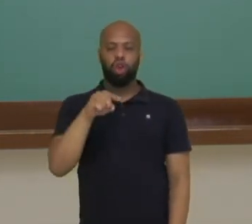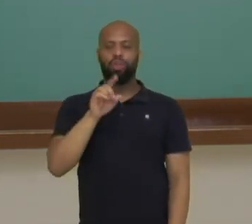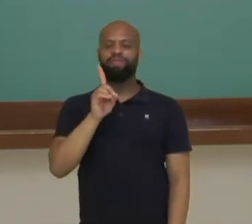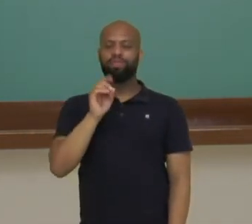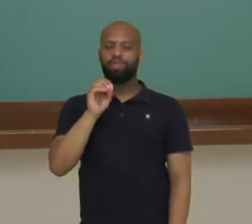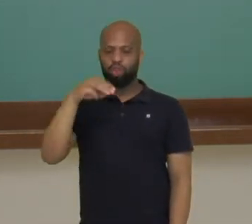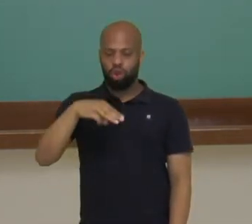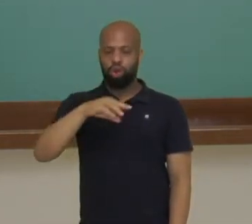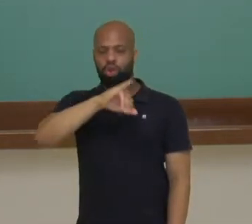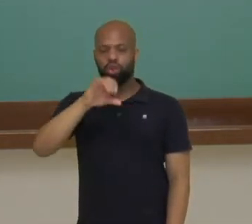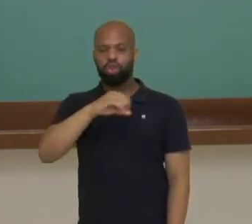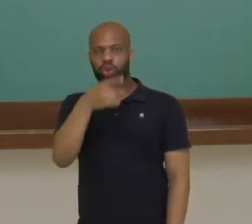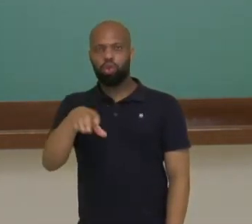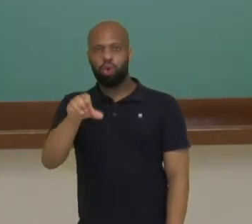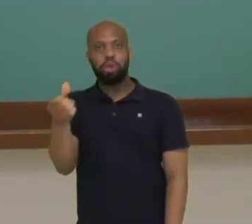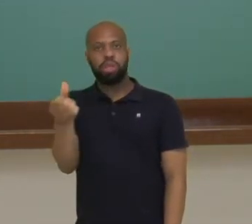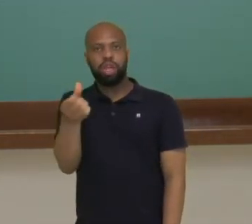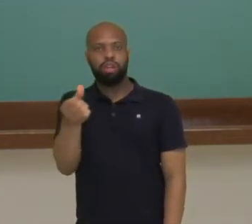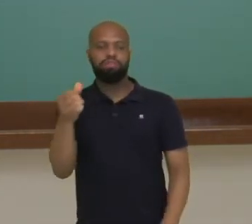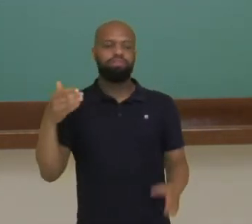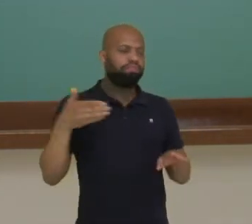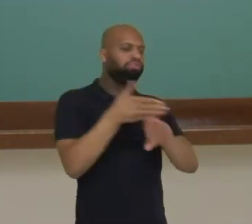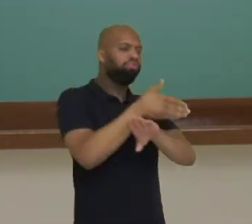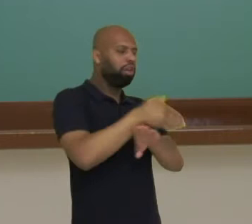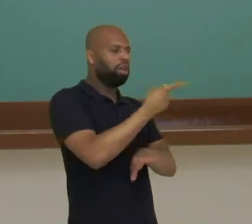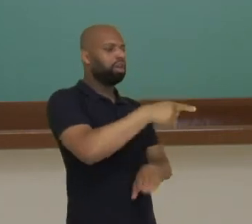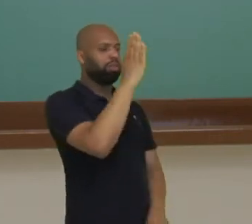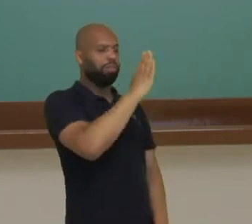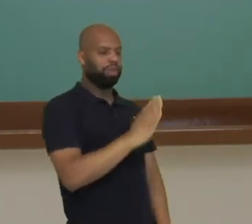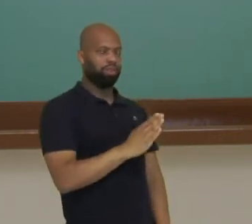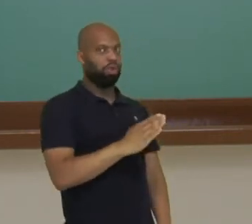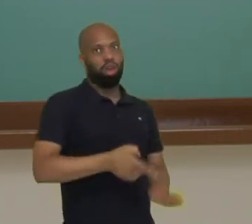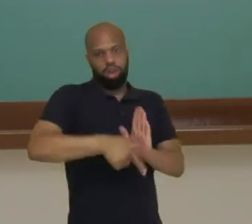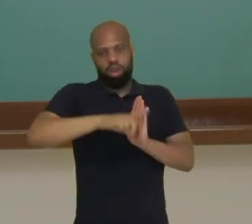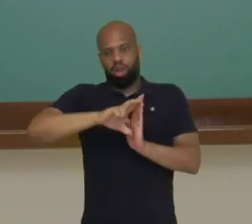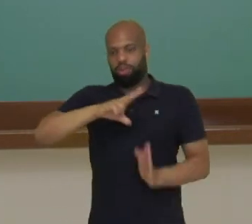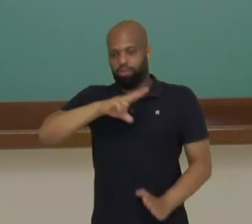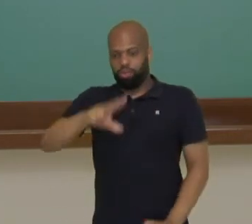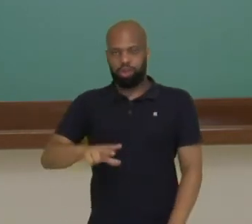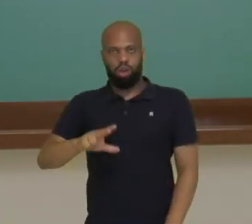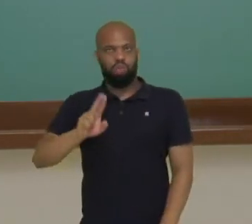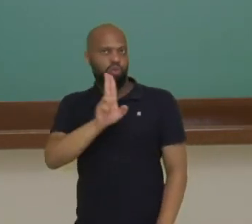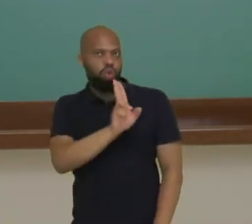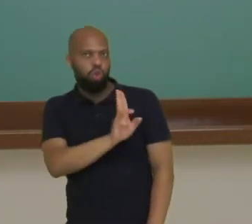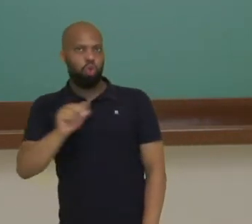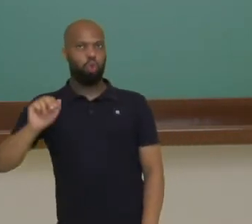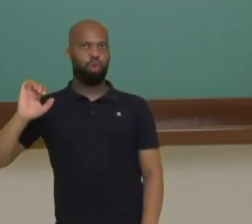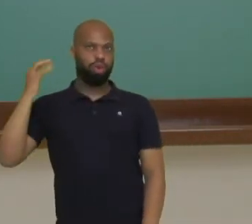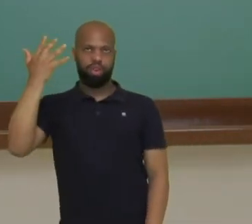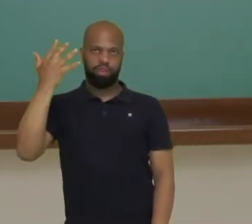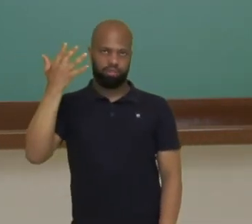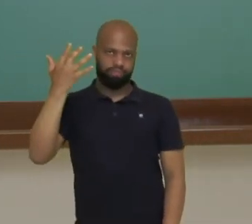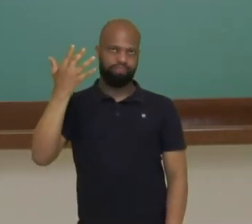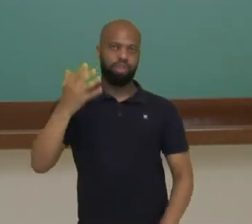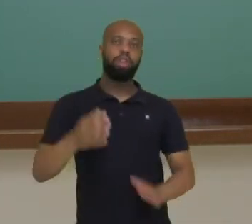corte portuguesa. Isso nunca tinha rolado na história. Uma corte vir para a sua colônia.